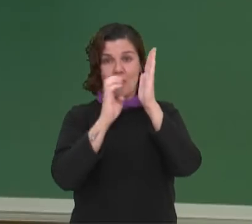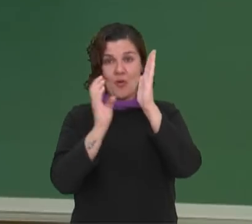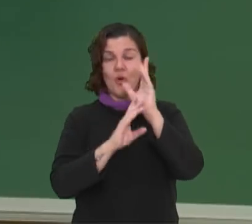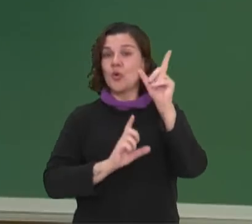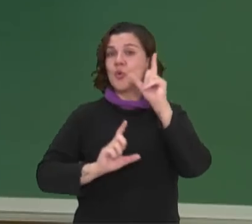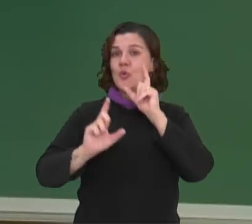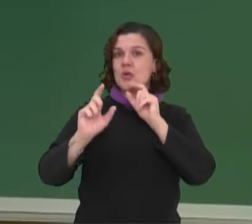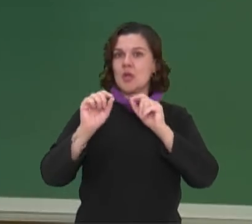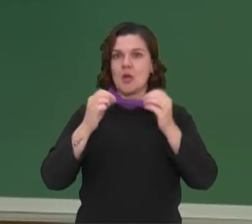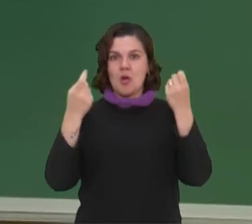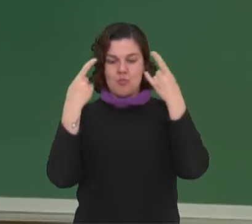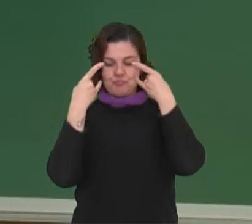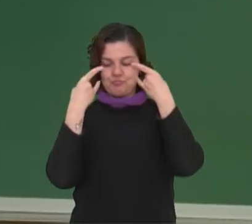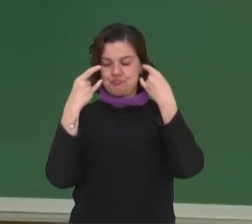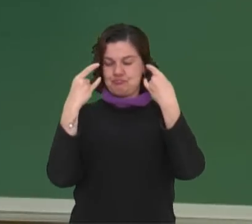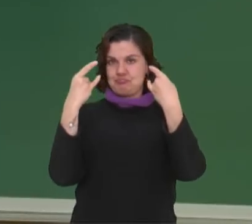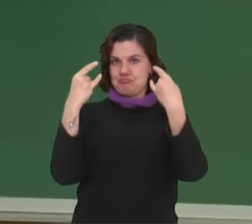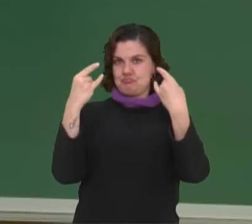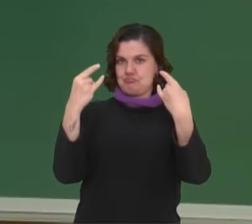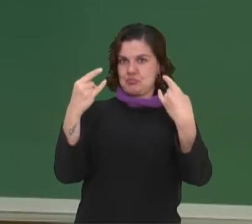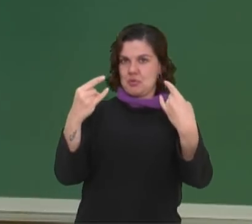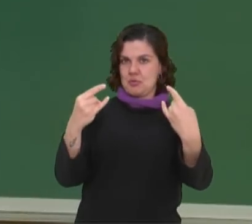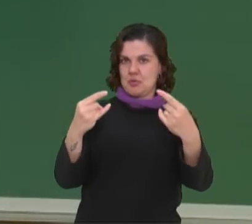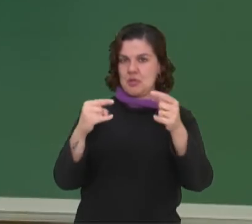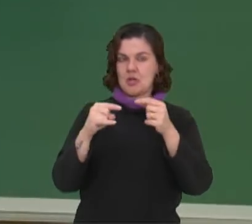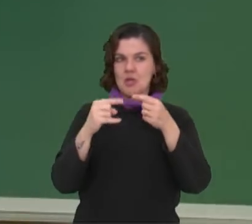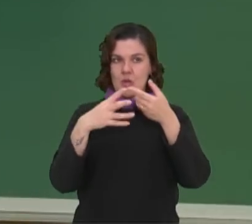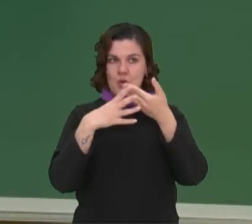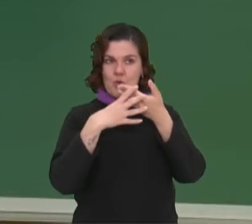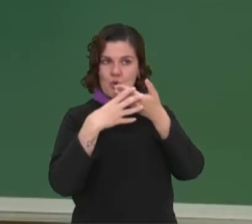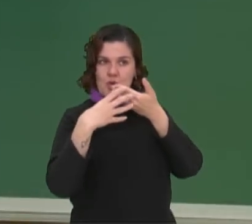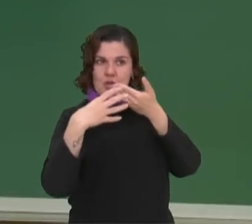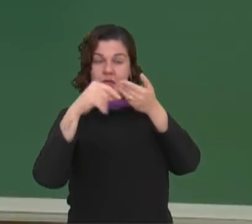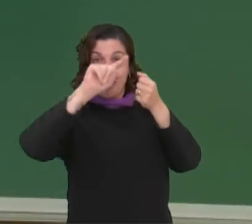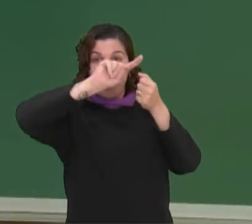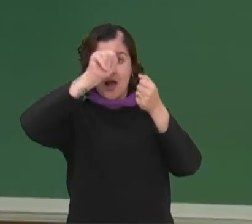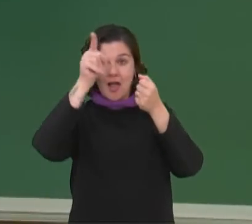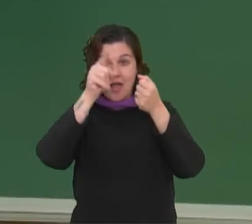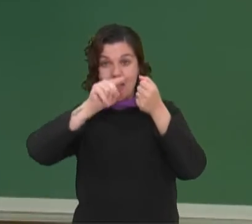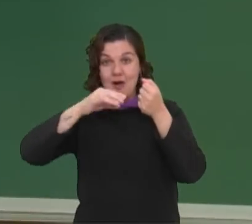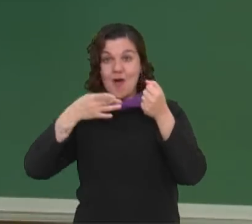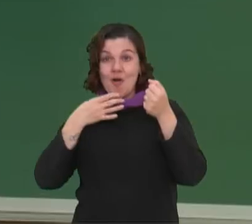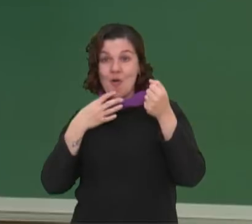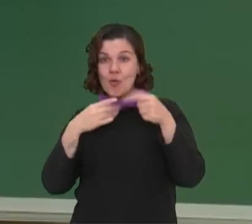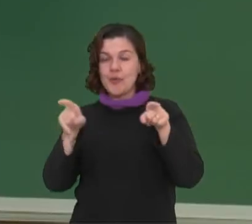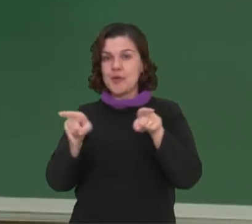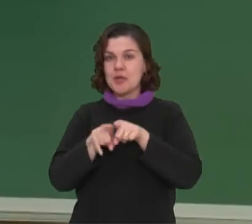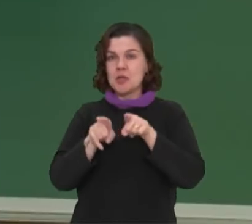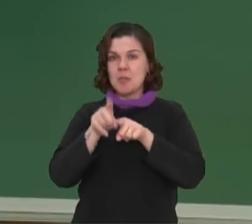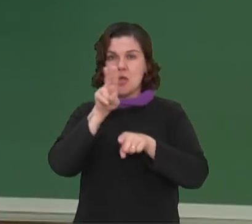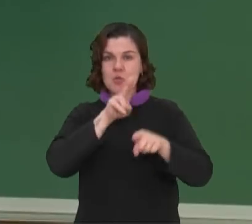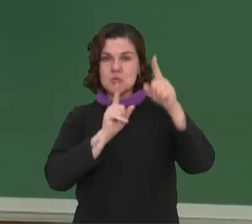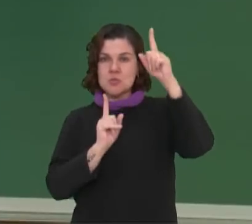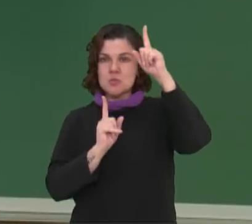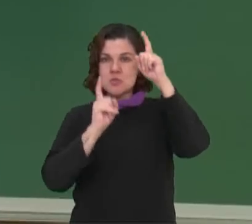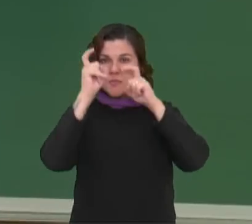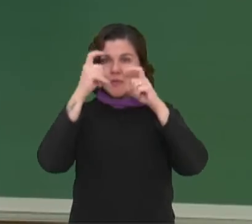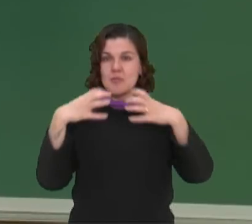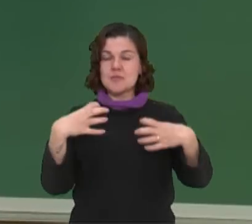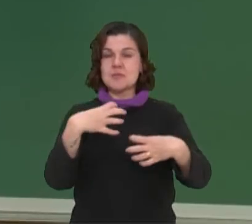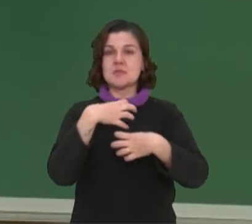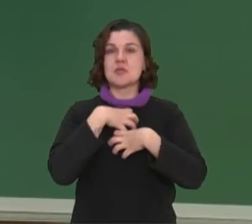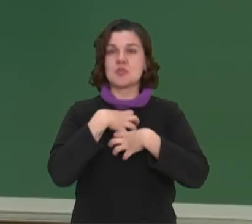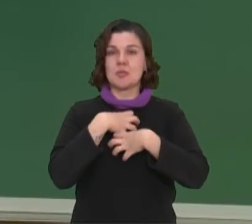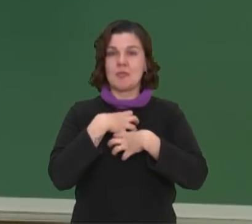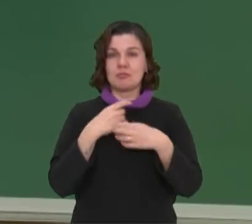formas exuberantes, profusão de adornos e intensa expressão de